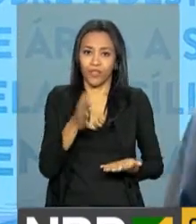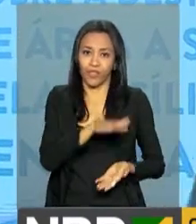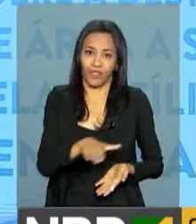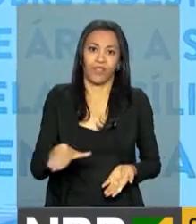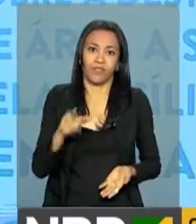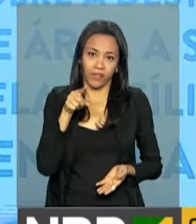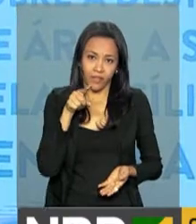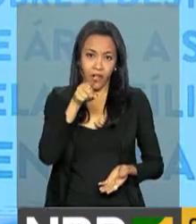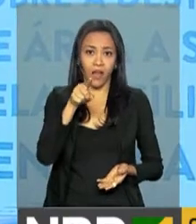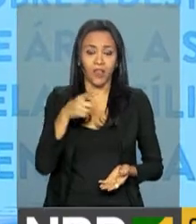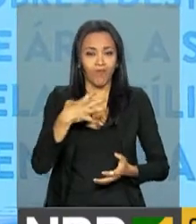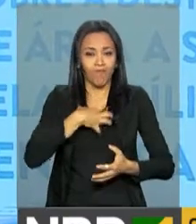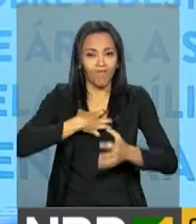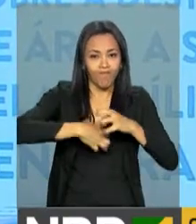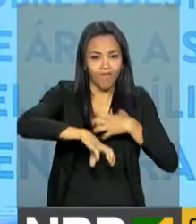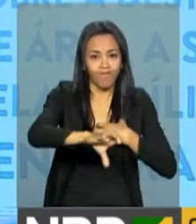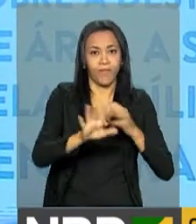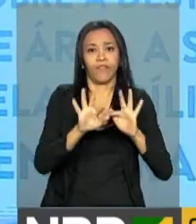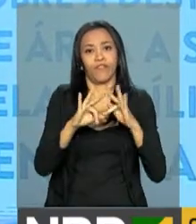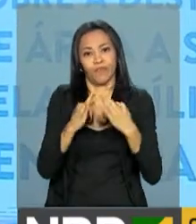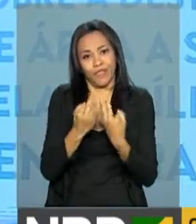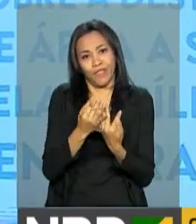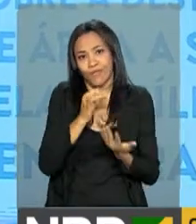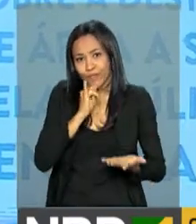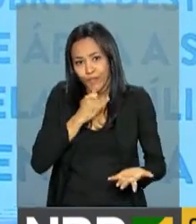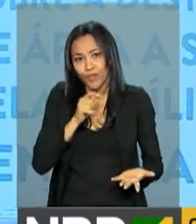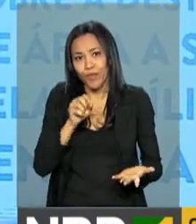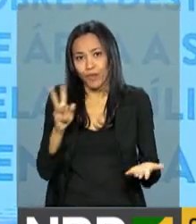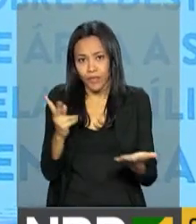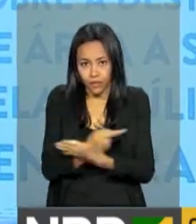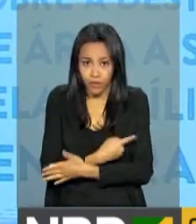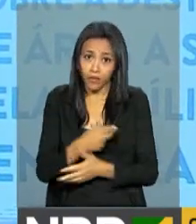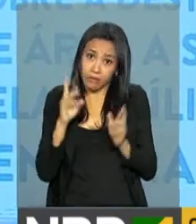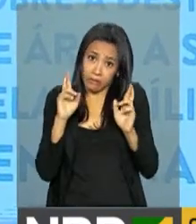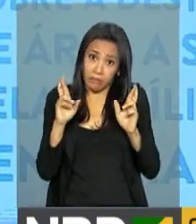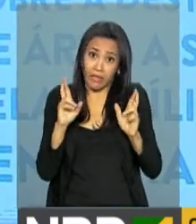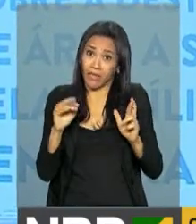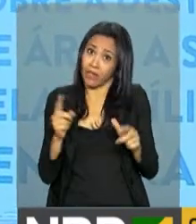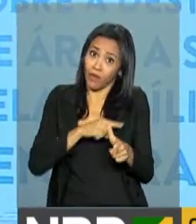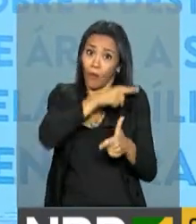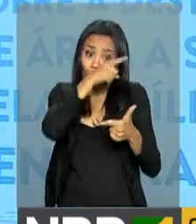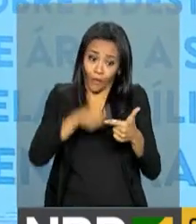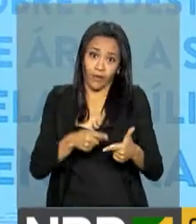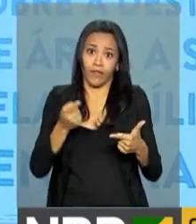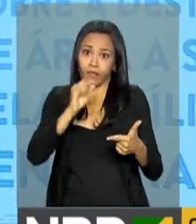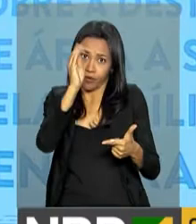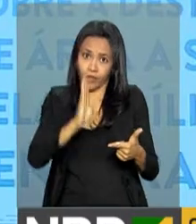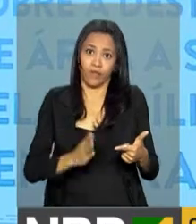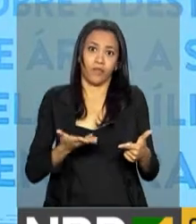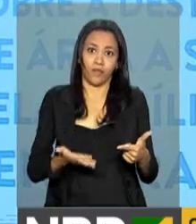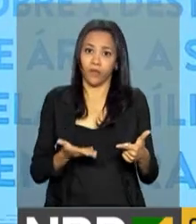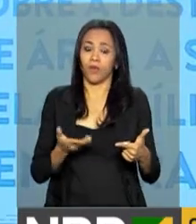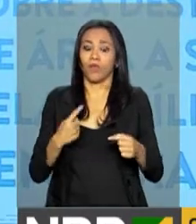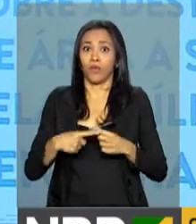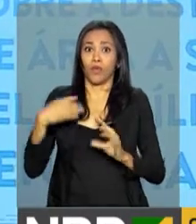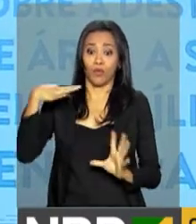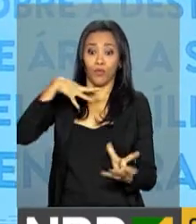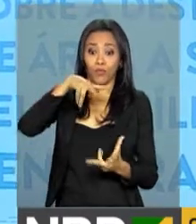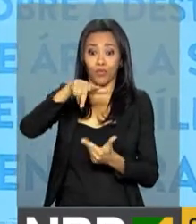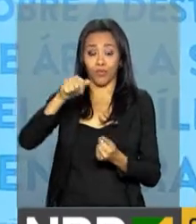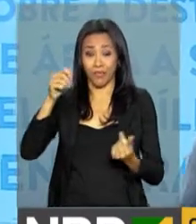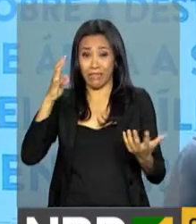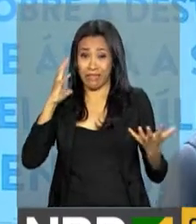solidariedade às famílias lamentar este acontecimento esperar que estas coisas não se repitam no brasil porque o mundo está muito